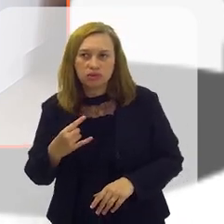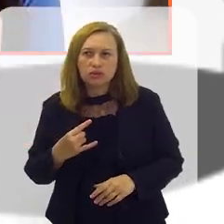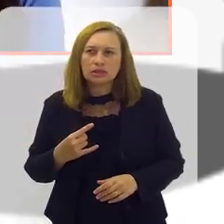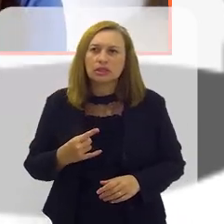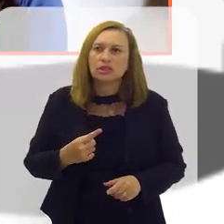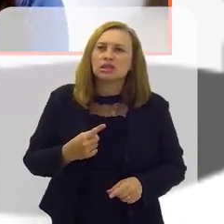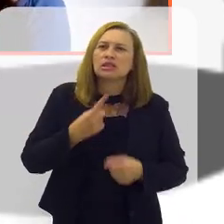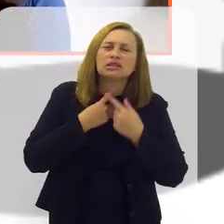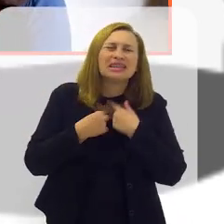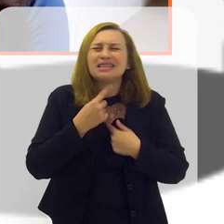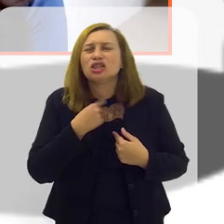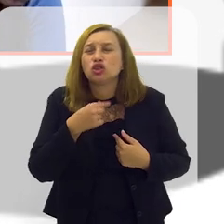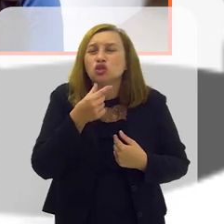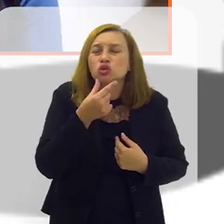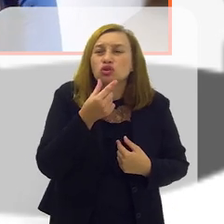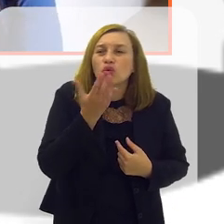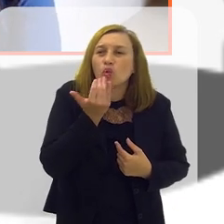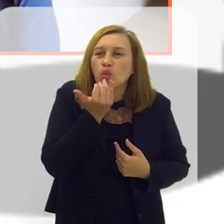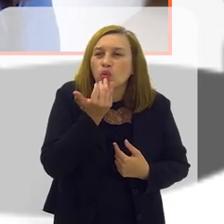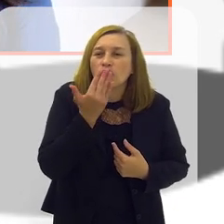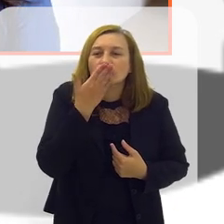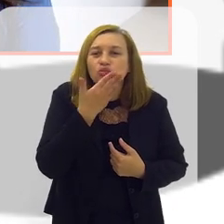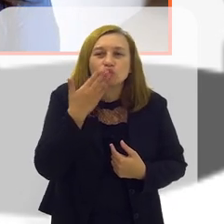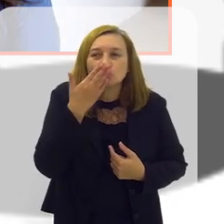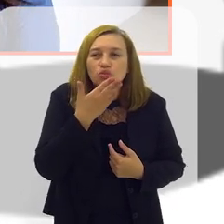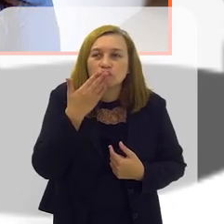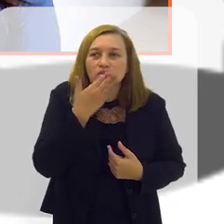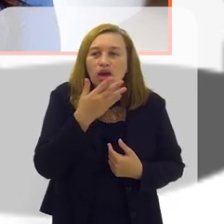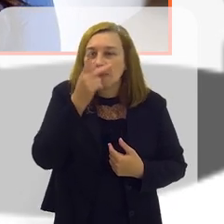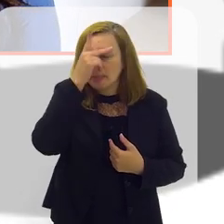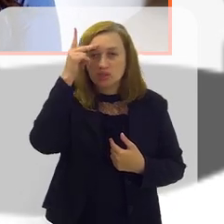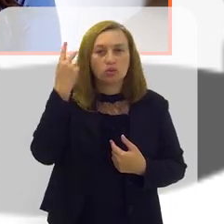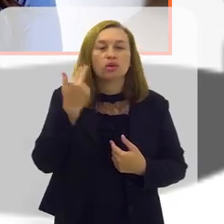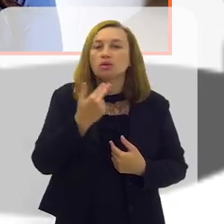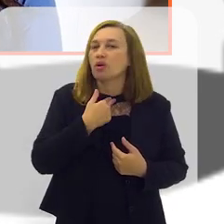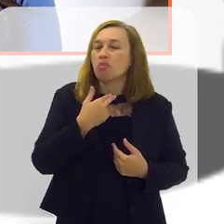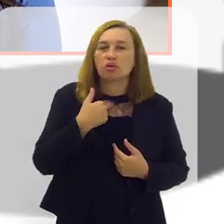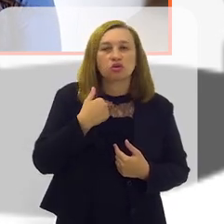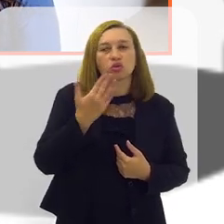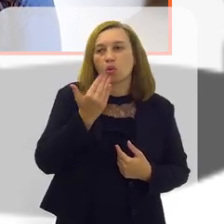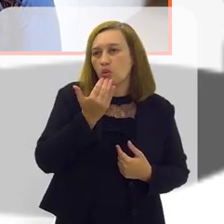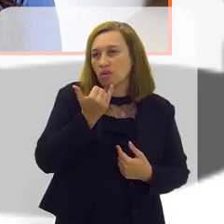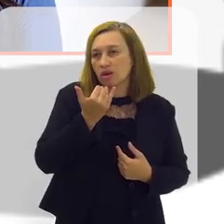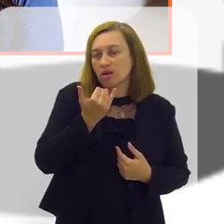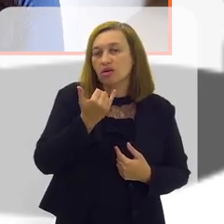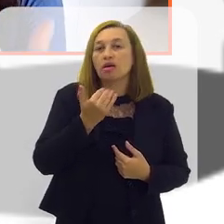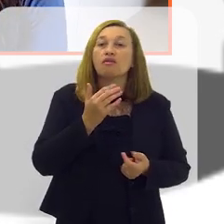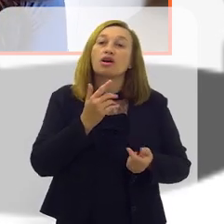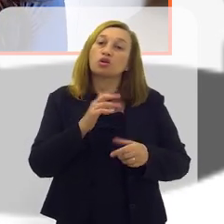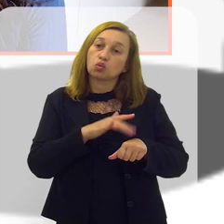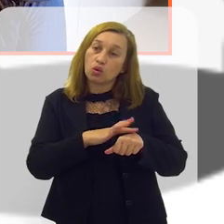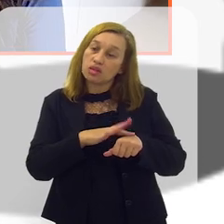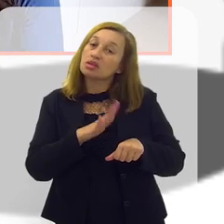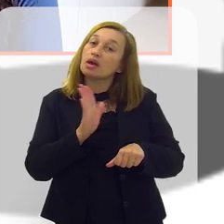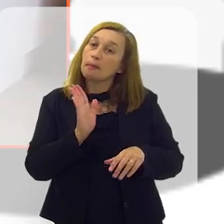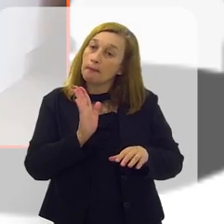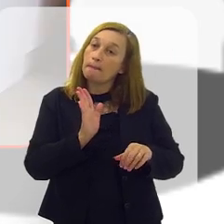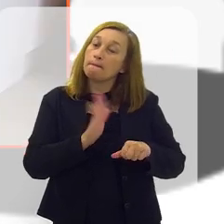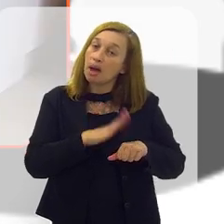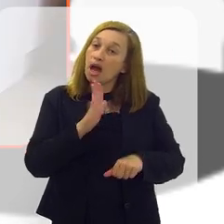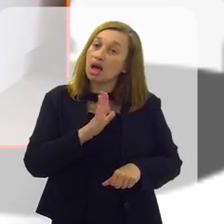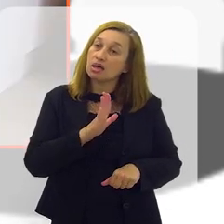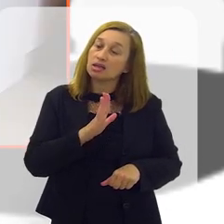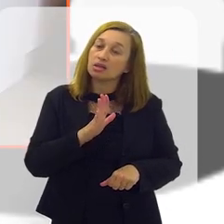Sim. Que vontade de comer um docinho. E a pessoa não pode comer o docinho, porque ela vai adoecer mais. A